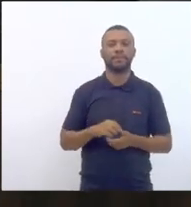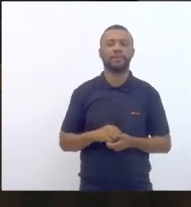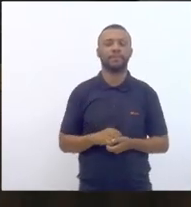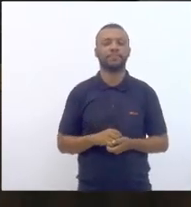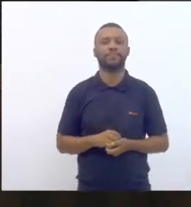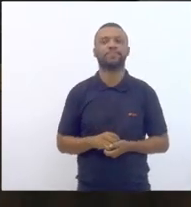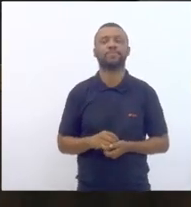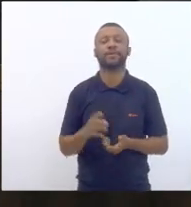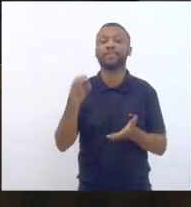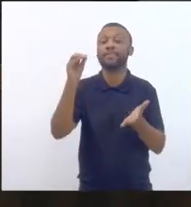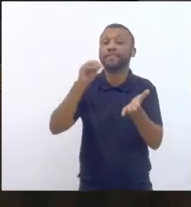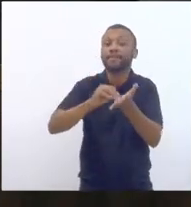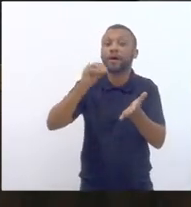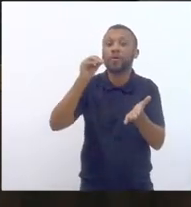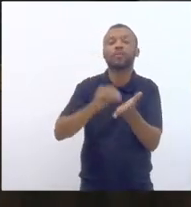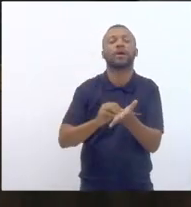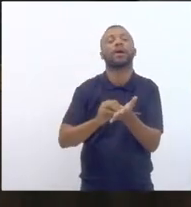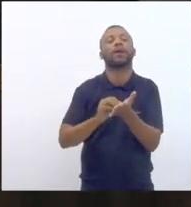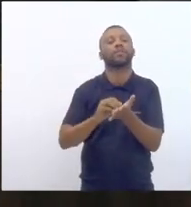Ficaram ainda